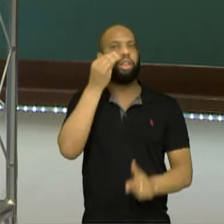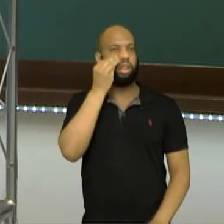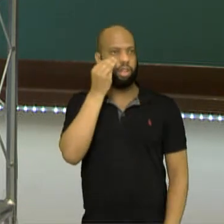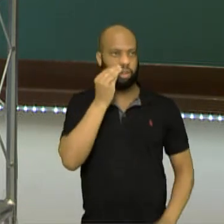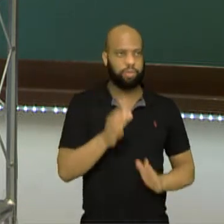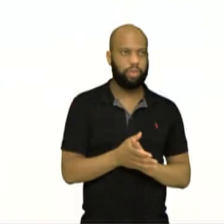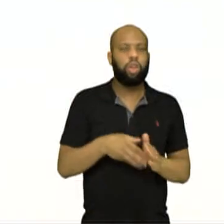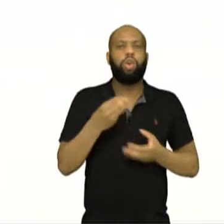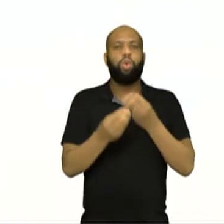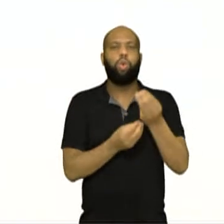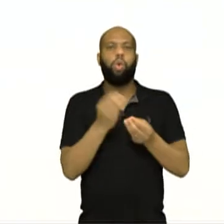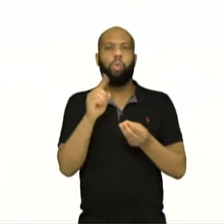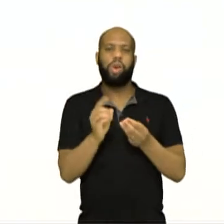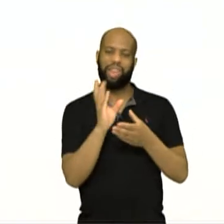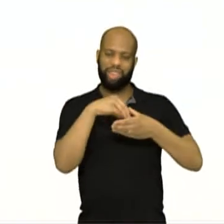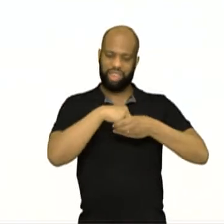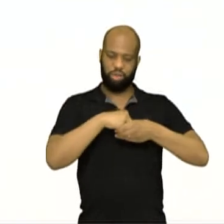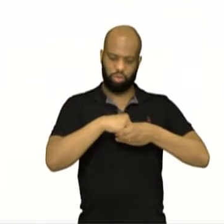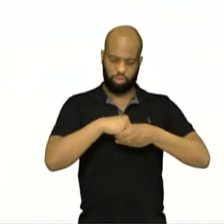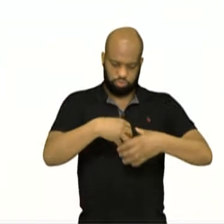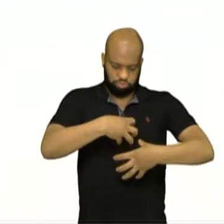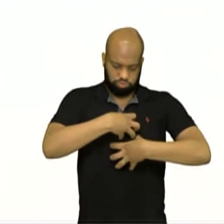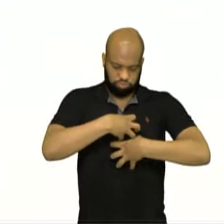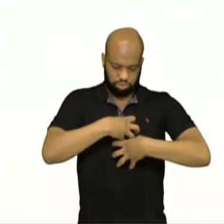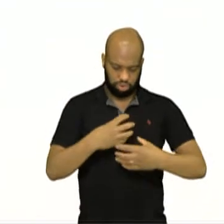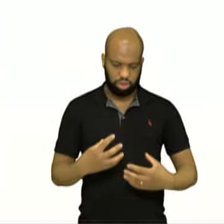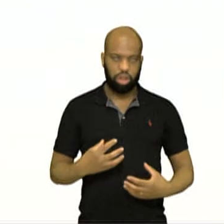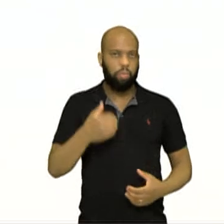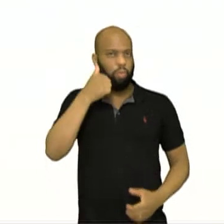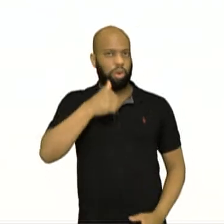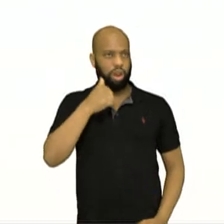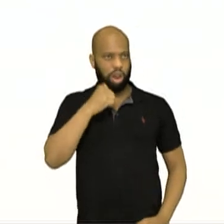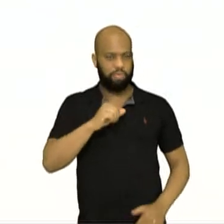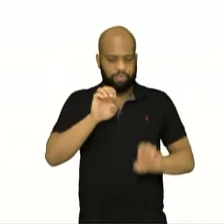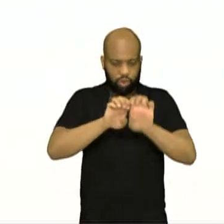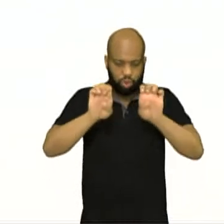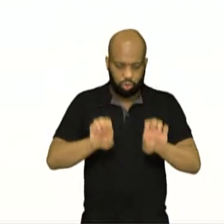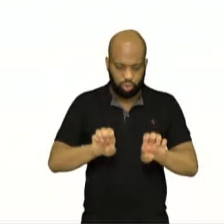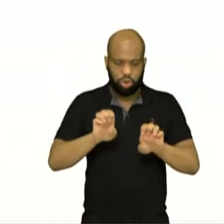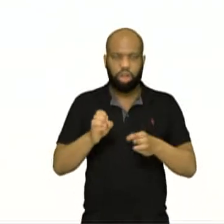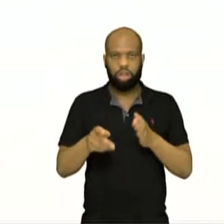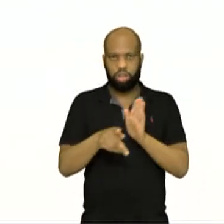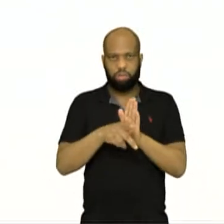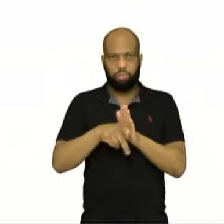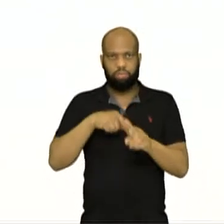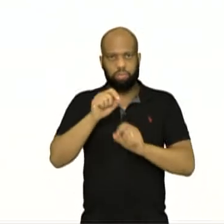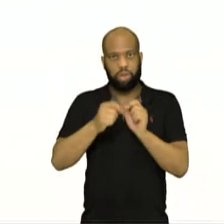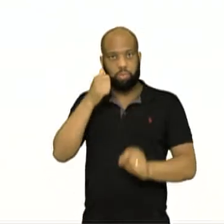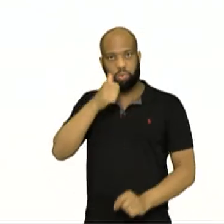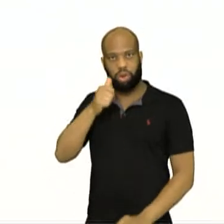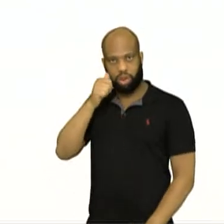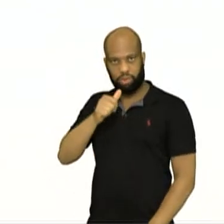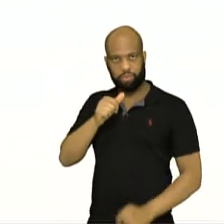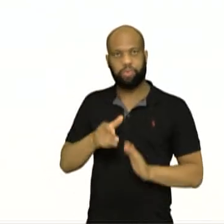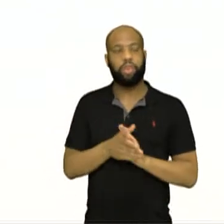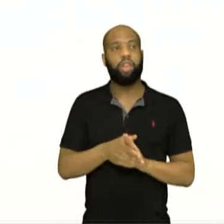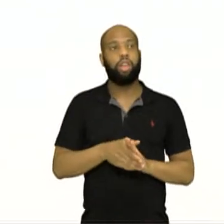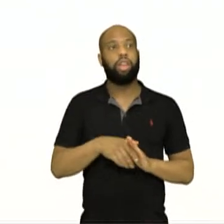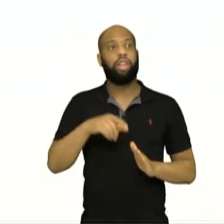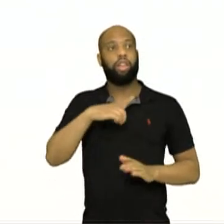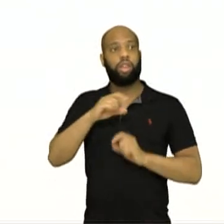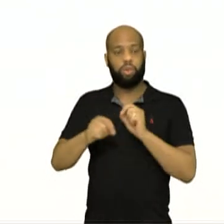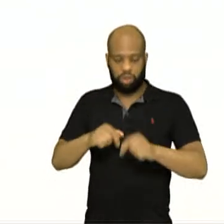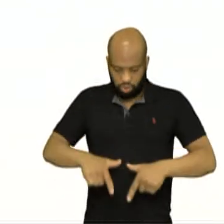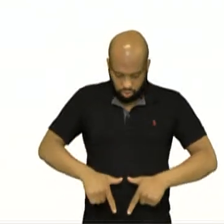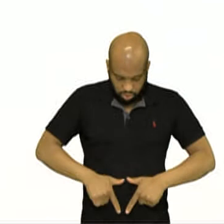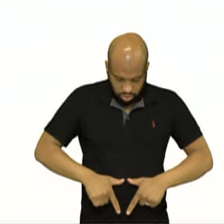a anatomia interna da mulher a nível ali de estrutura, né, reprodutora? Então nós temos aqui o chamado